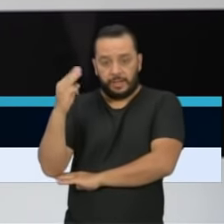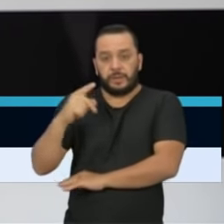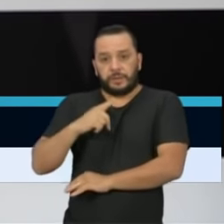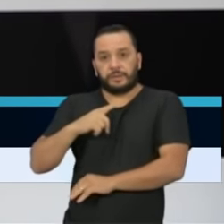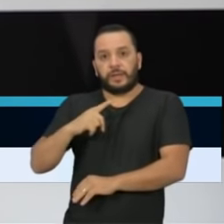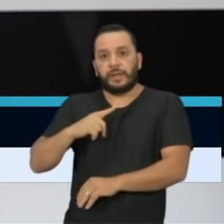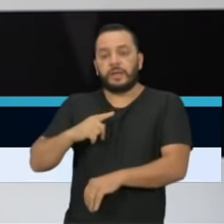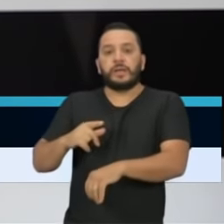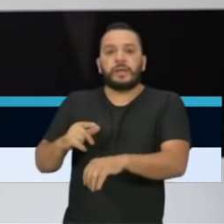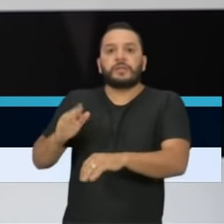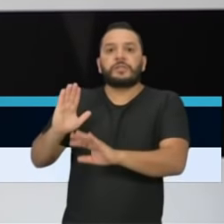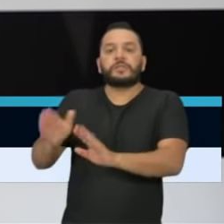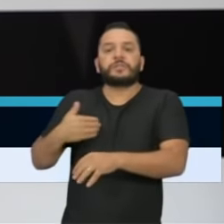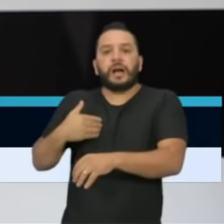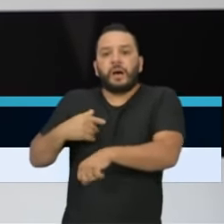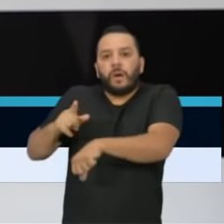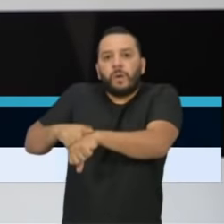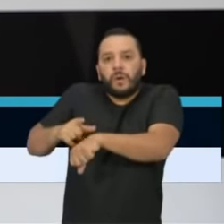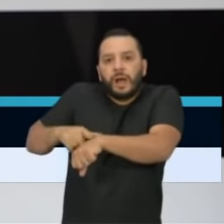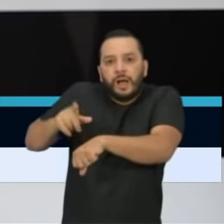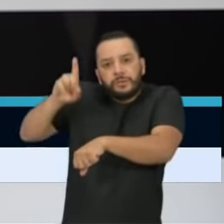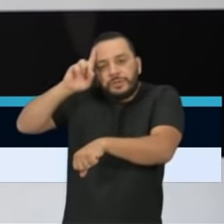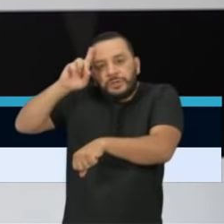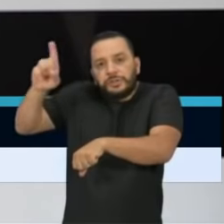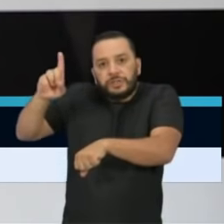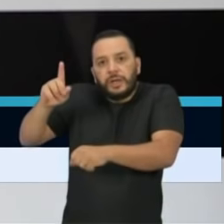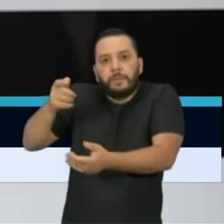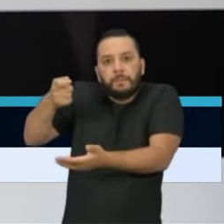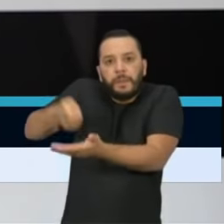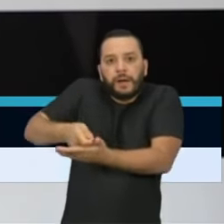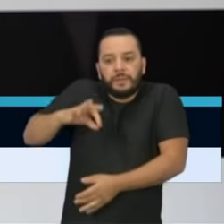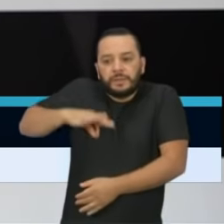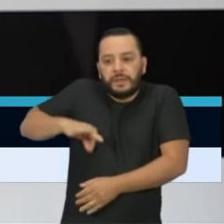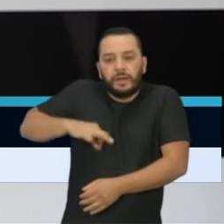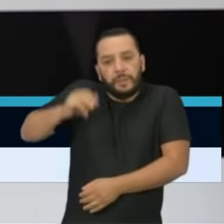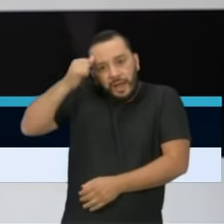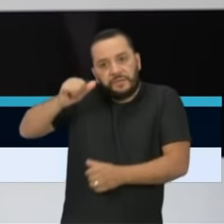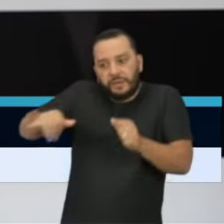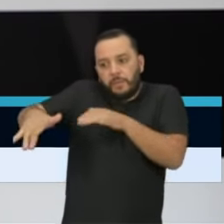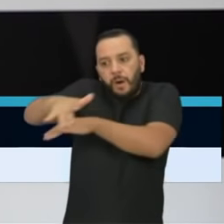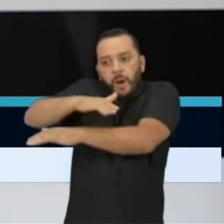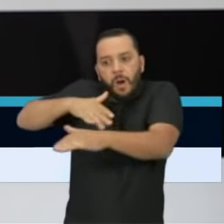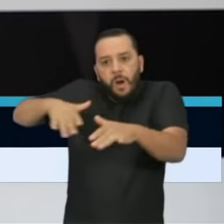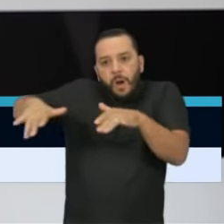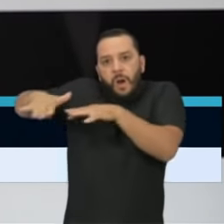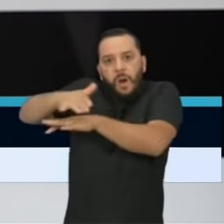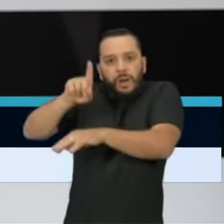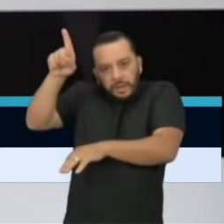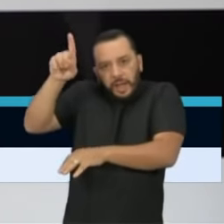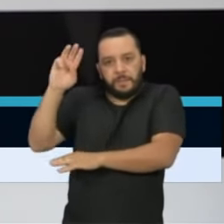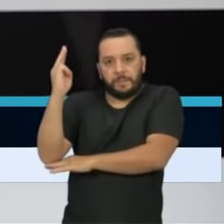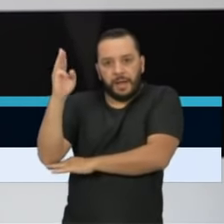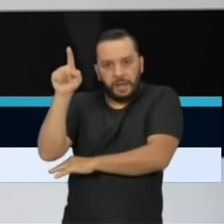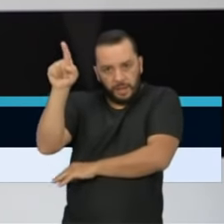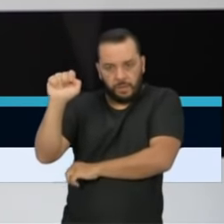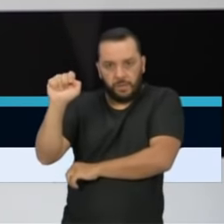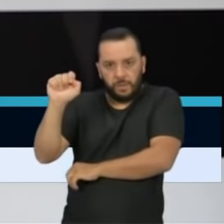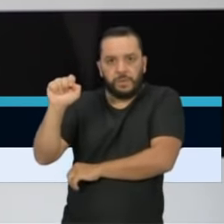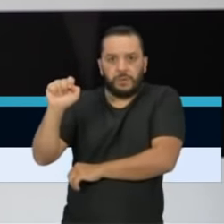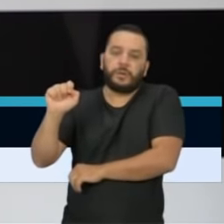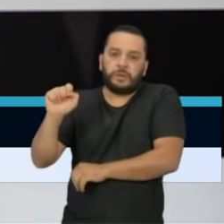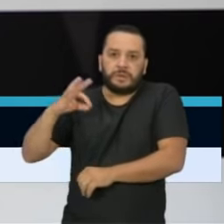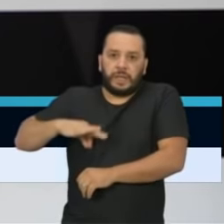bancos para o pagamento de salários e assim desafogar, então, o movimento nos bancos. Tem alguma medida já prevista nesse